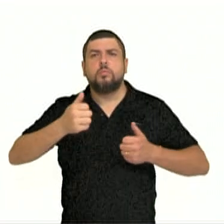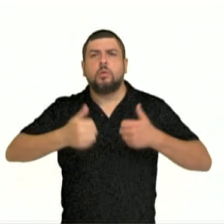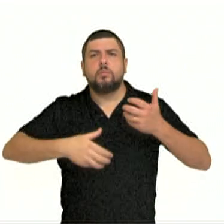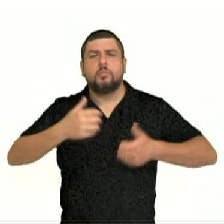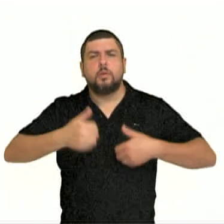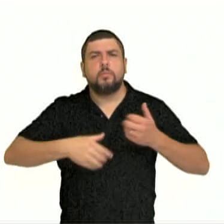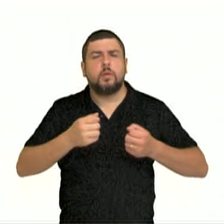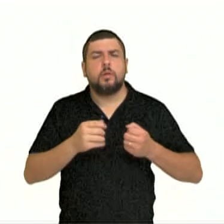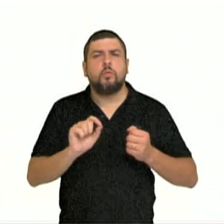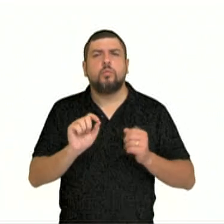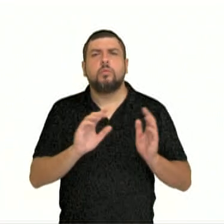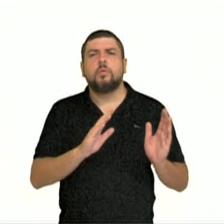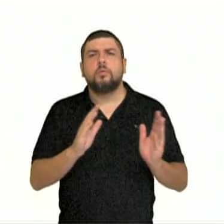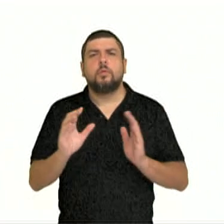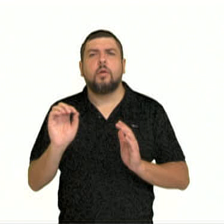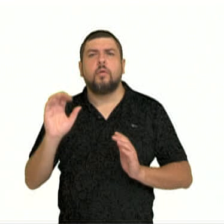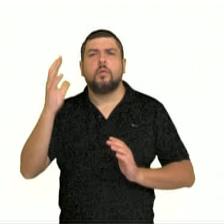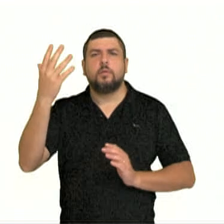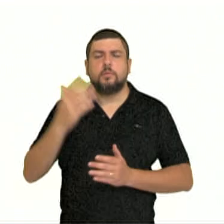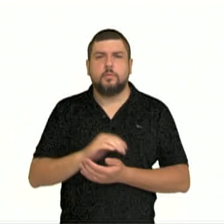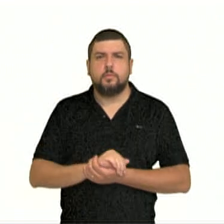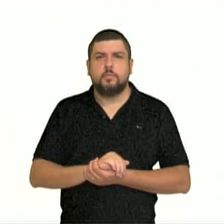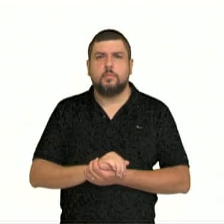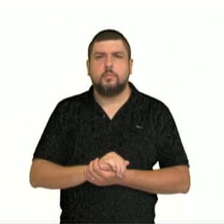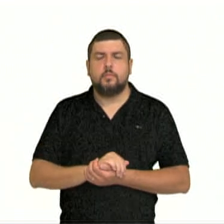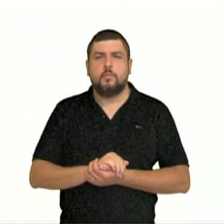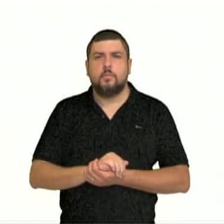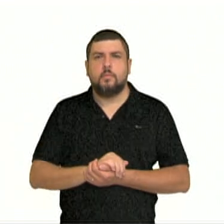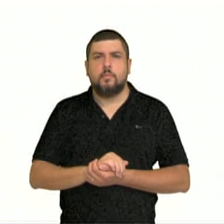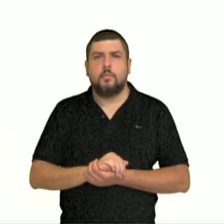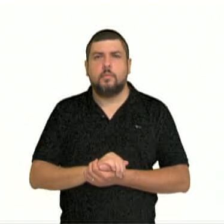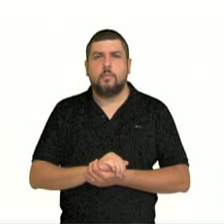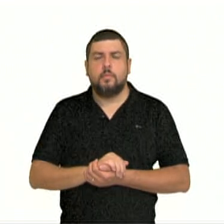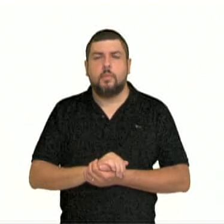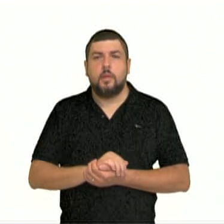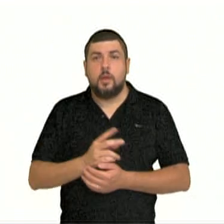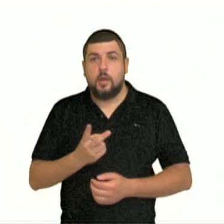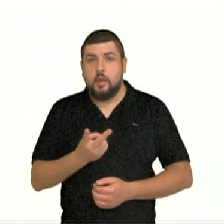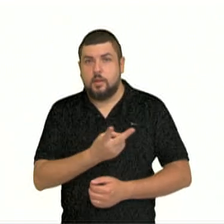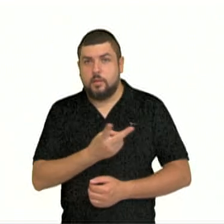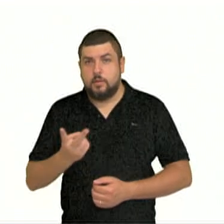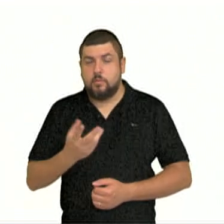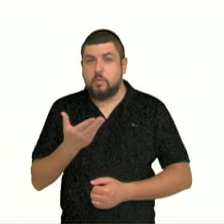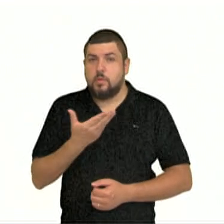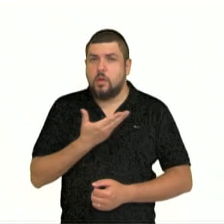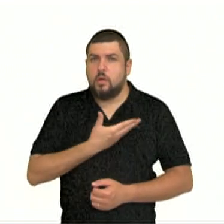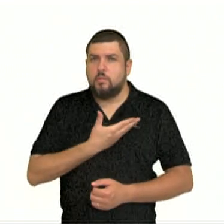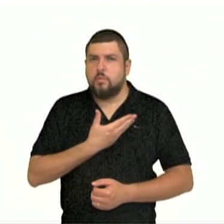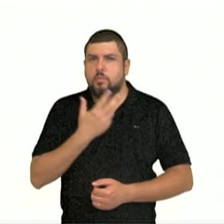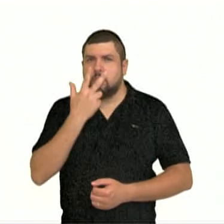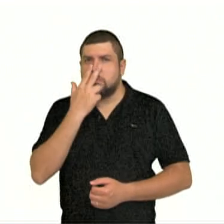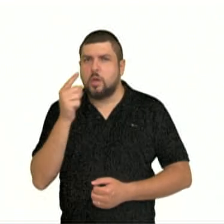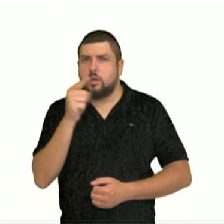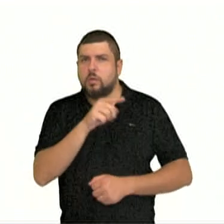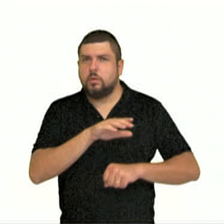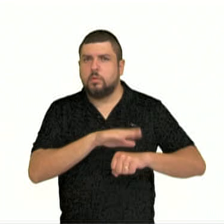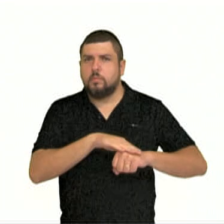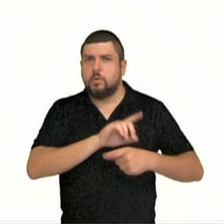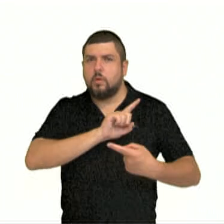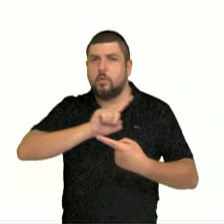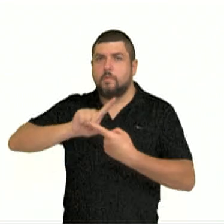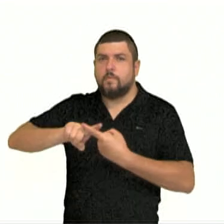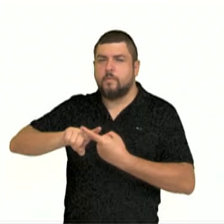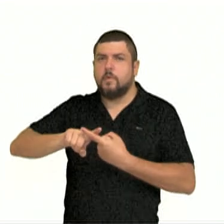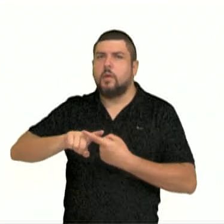ocorrido. E ponto! O fato de serem amigos coloca o vingador numa situação privilegiada, pois se vingar de alguém